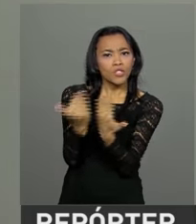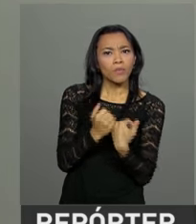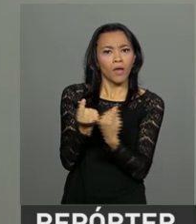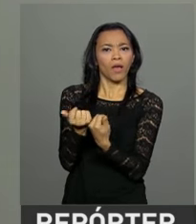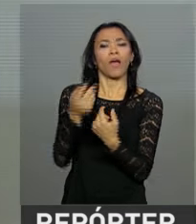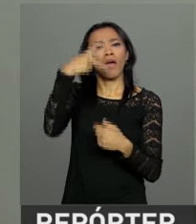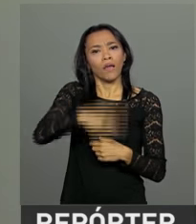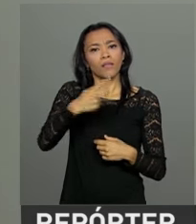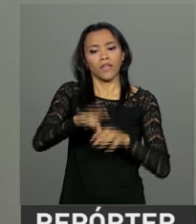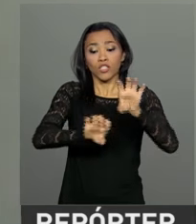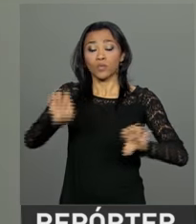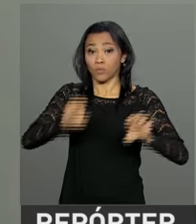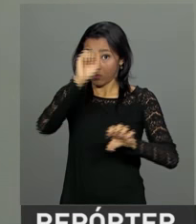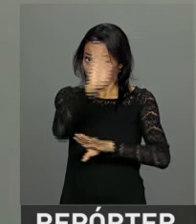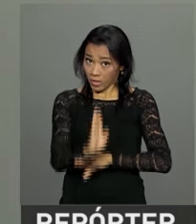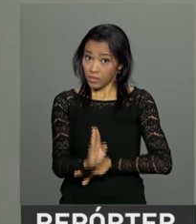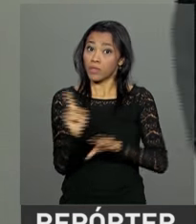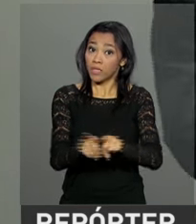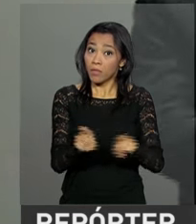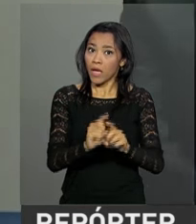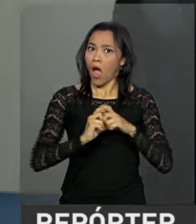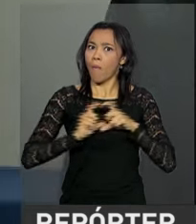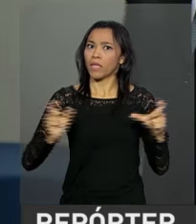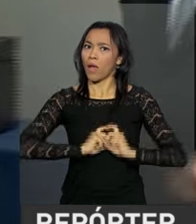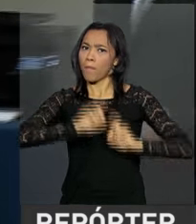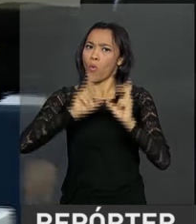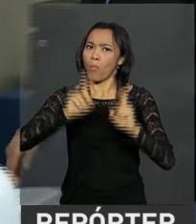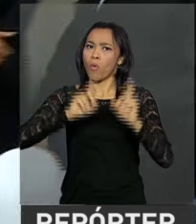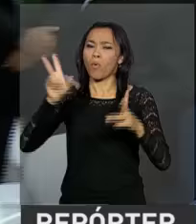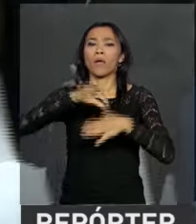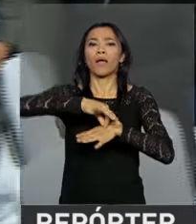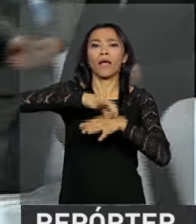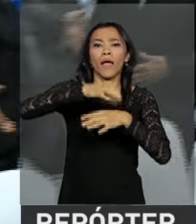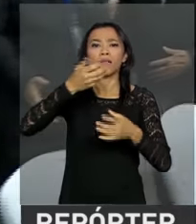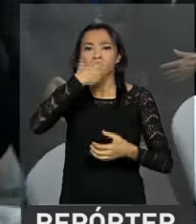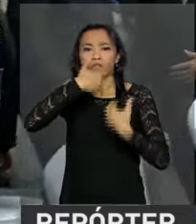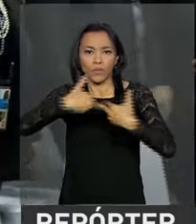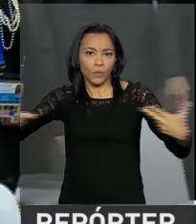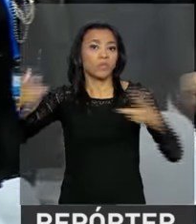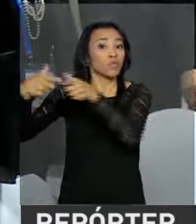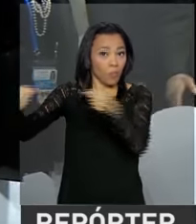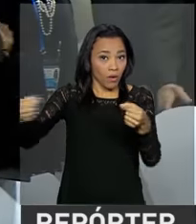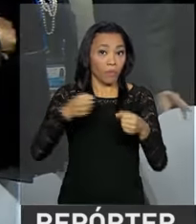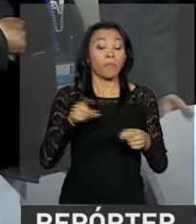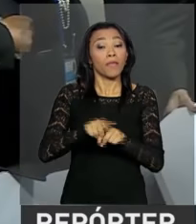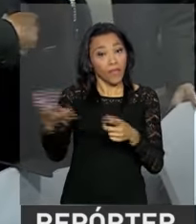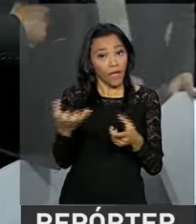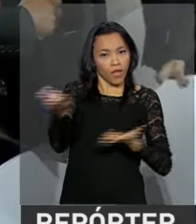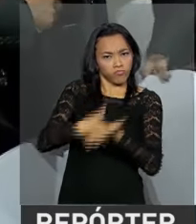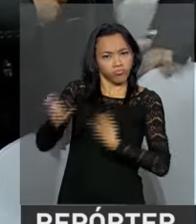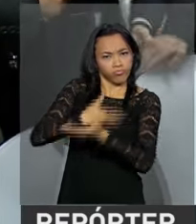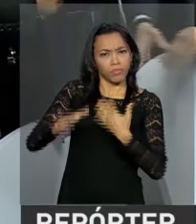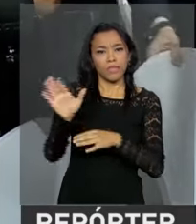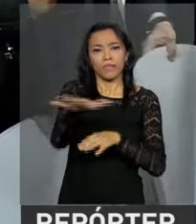investimentos na área de infraestrutura e também aumentar a exportação de carnes e frutas para o Japão. Os dois países pretendem aprofundar a cooperação